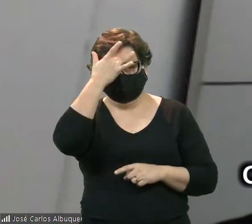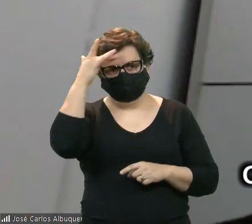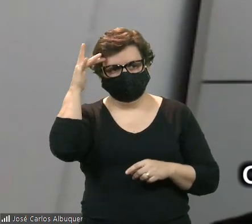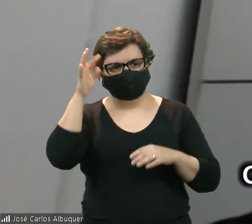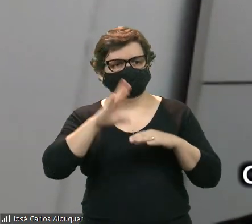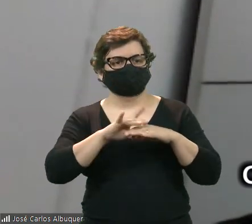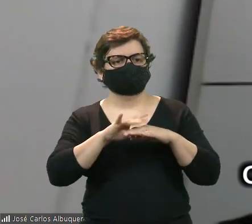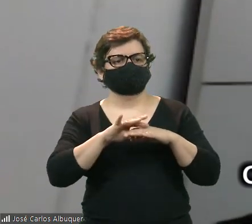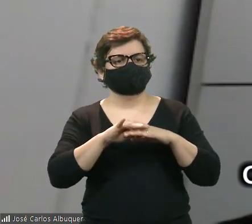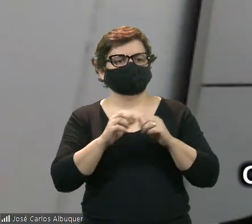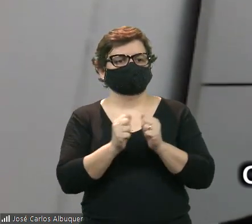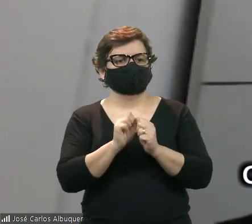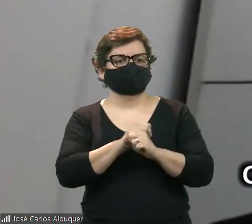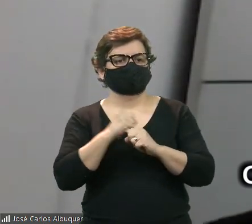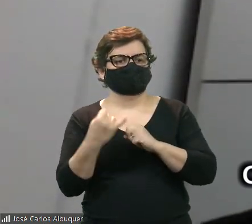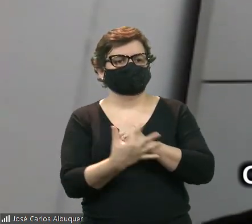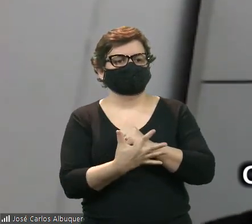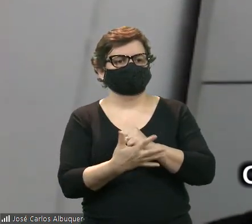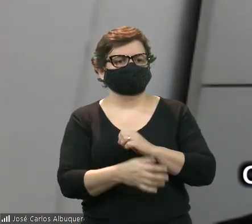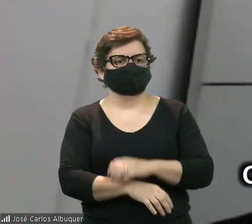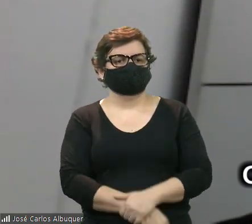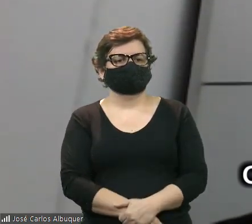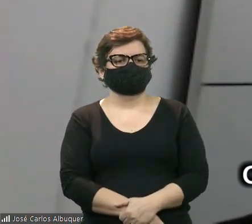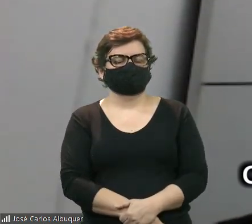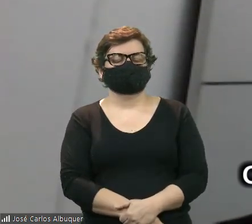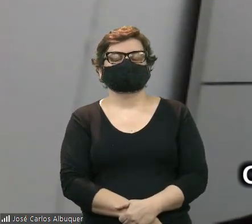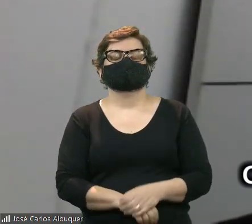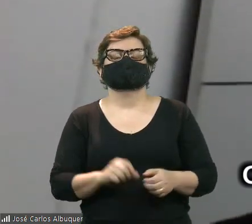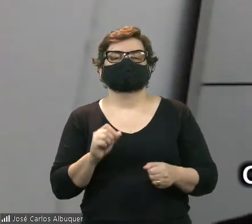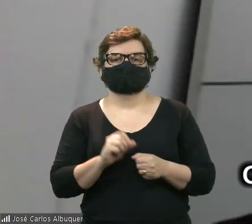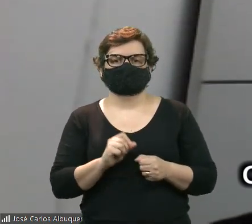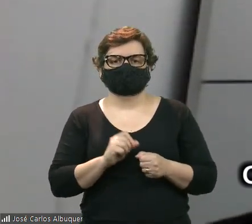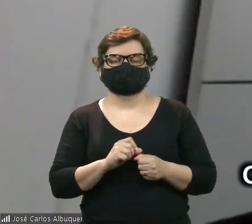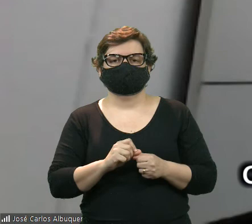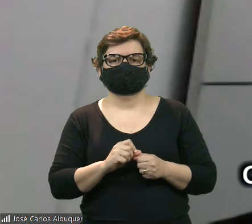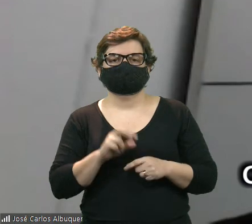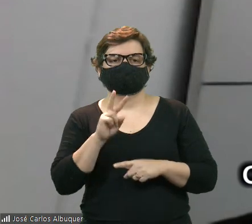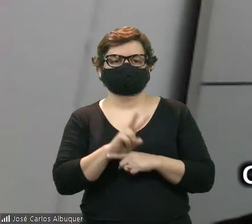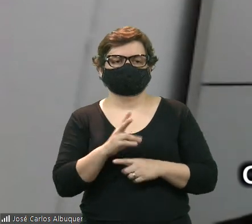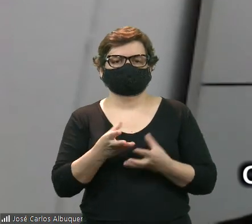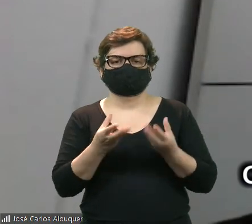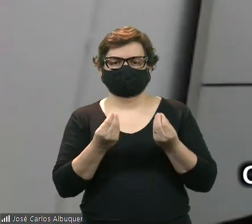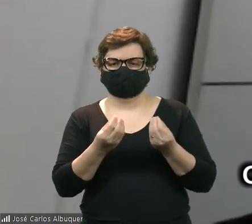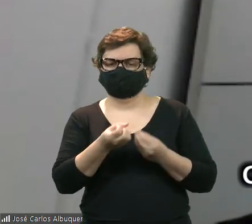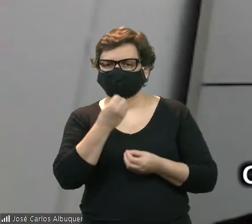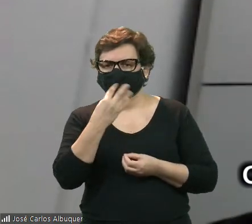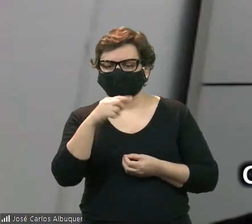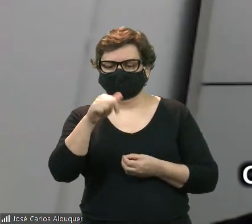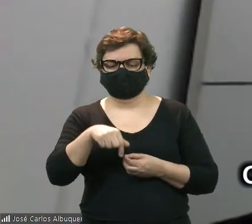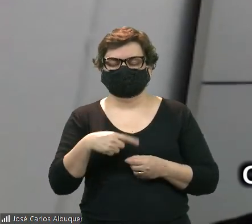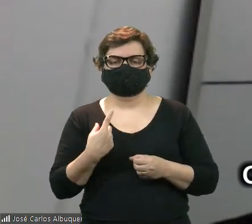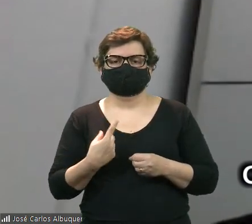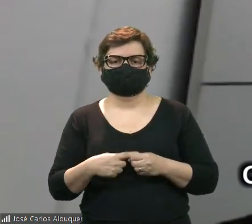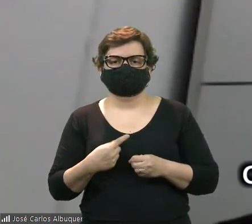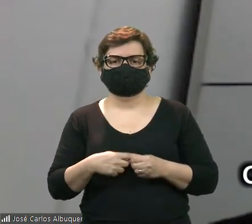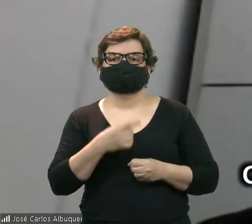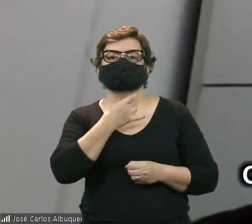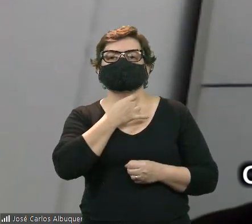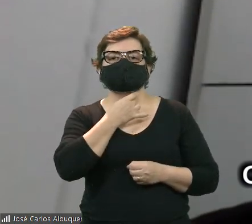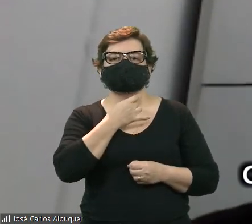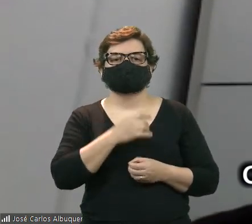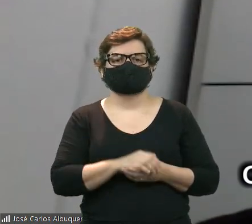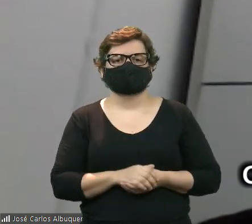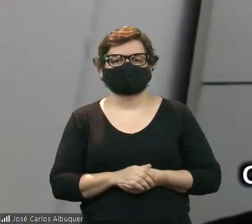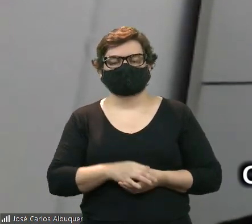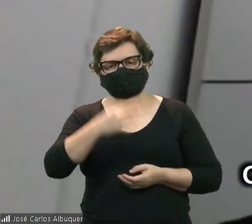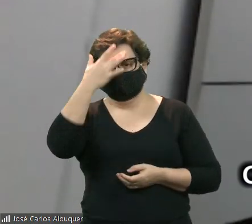aí que estão aí com o Covid-19. Tem feito um tratamento muito eficaz e aqui na cidade de Marília, as pessoas que se